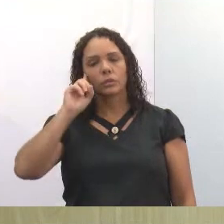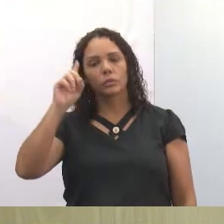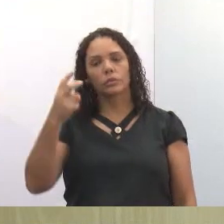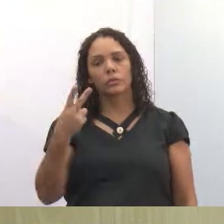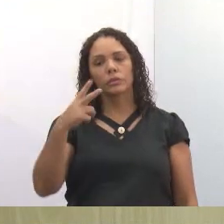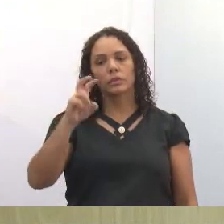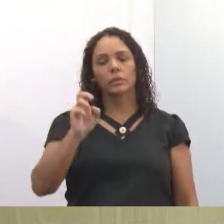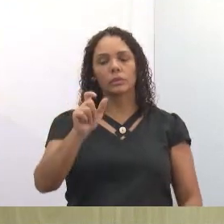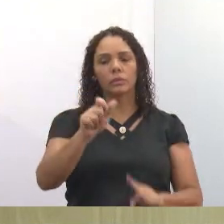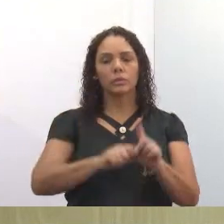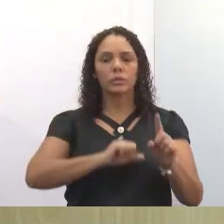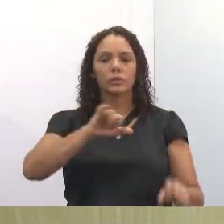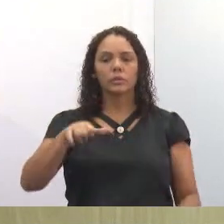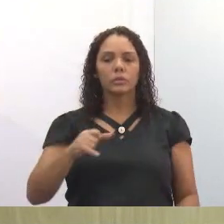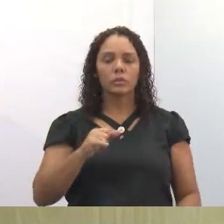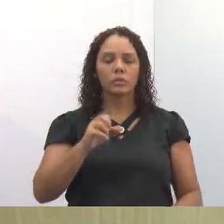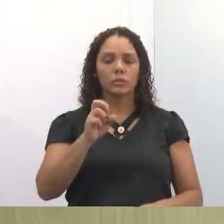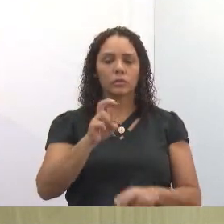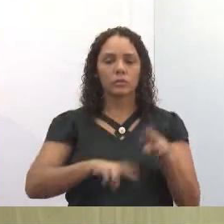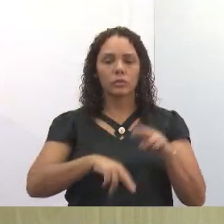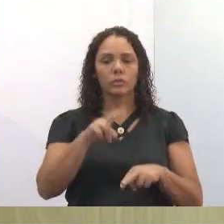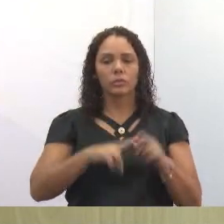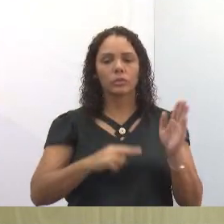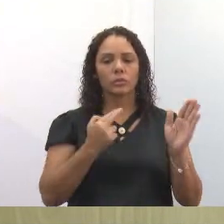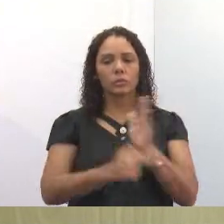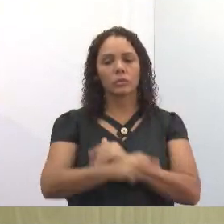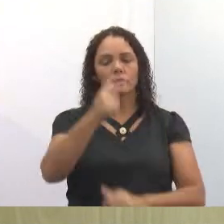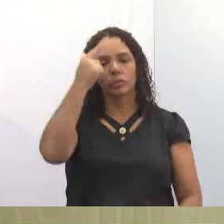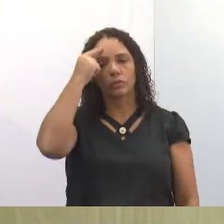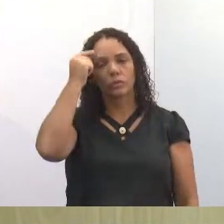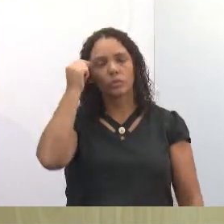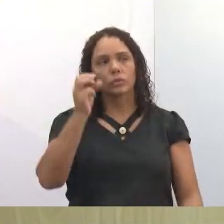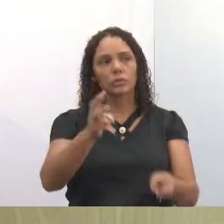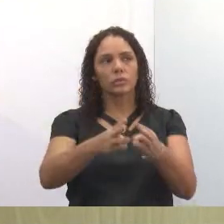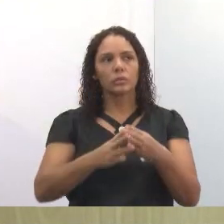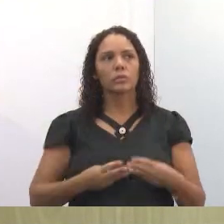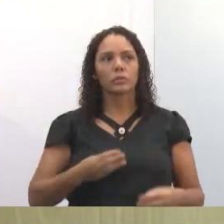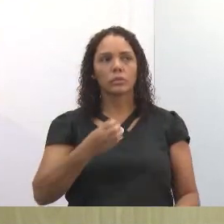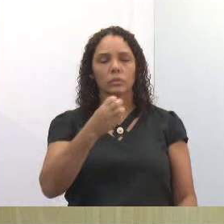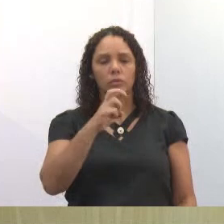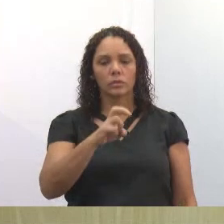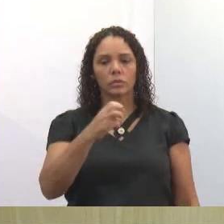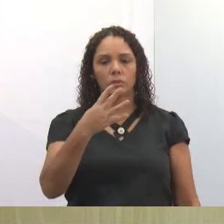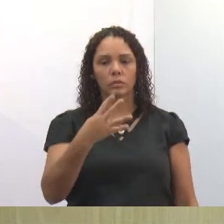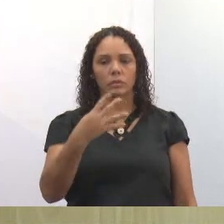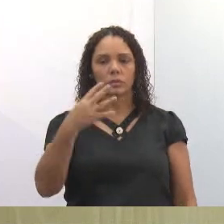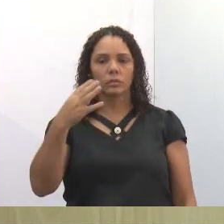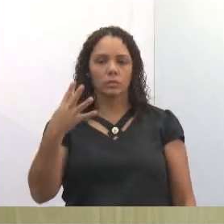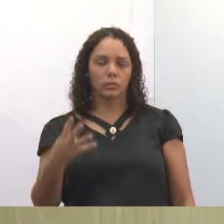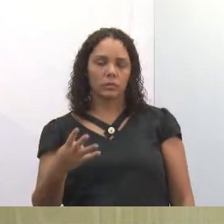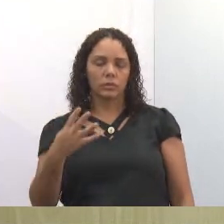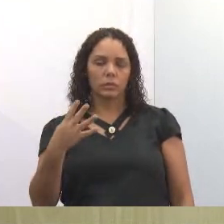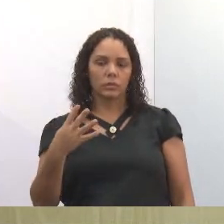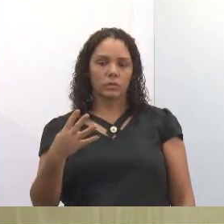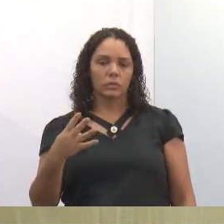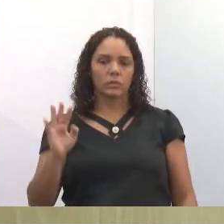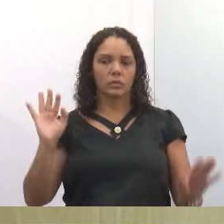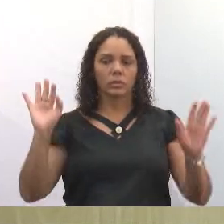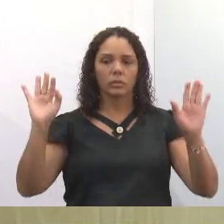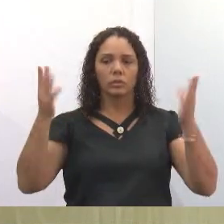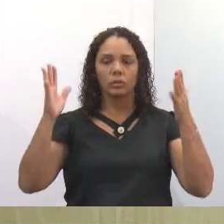junho. Autoria, Edgar Sasaki. Moção 534. Moção congratulatória ao Sr. Lincoln